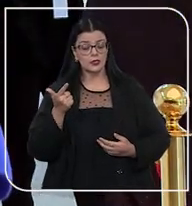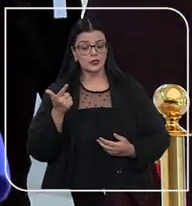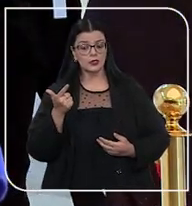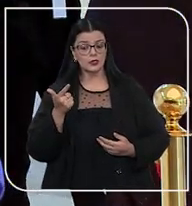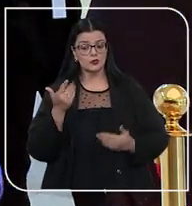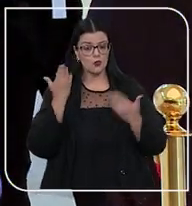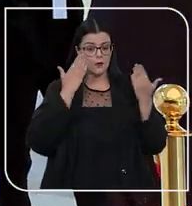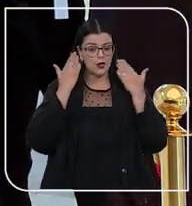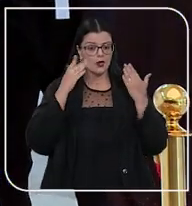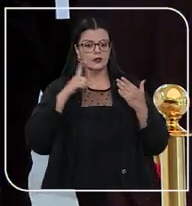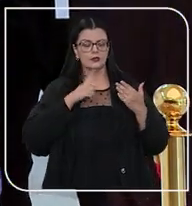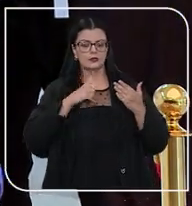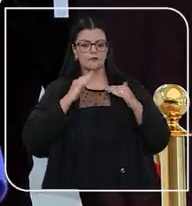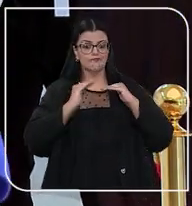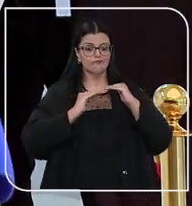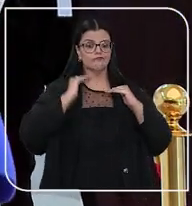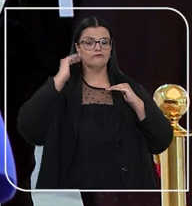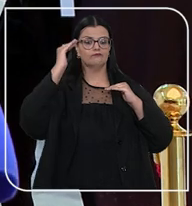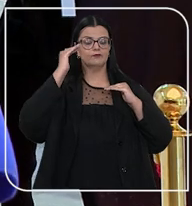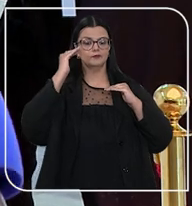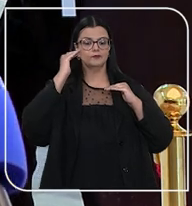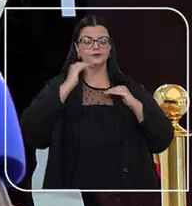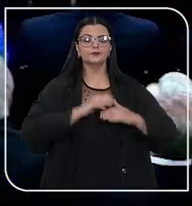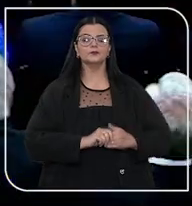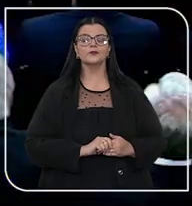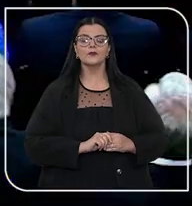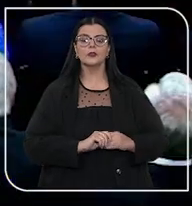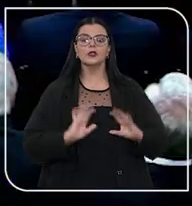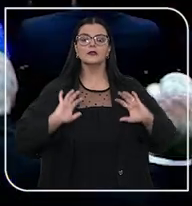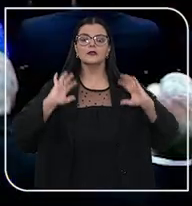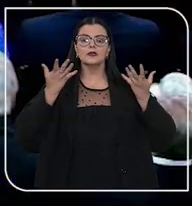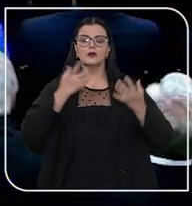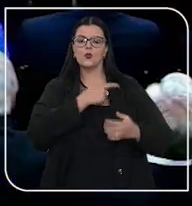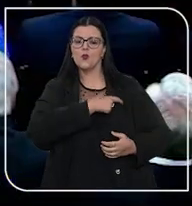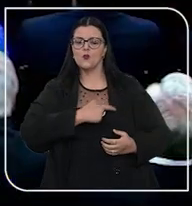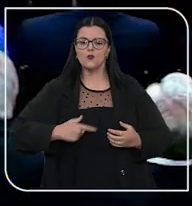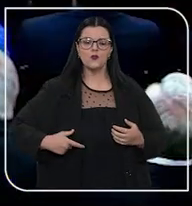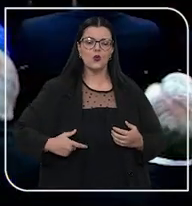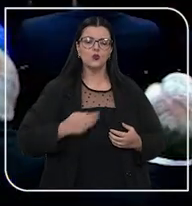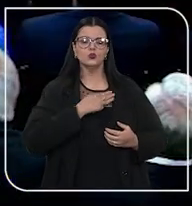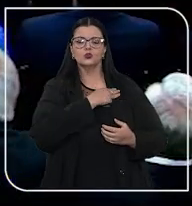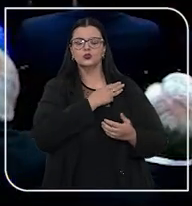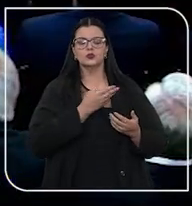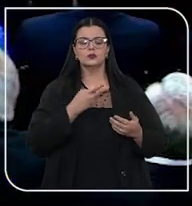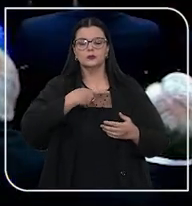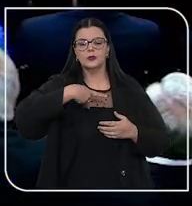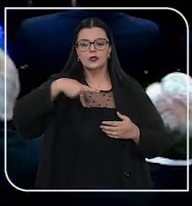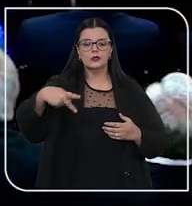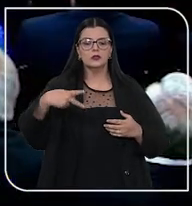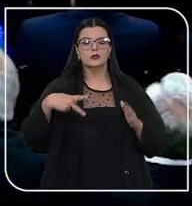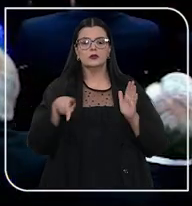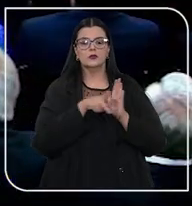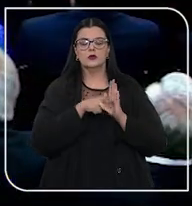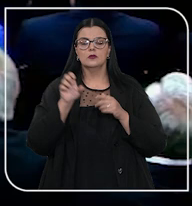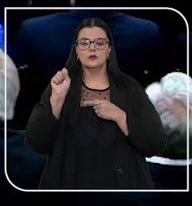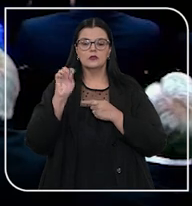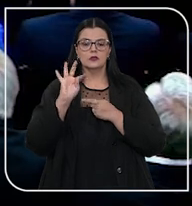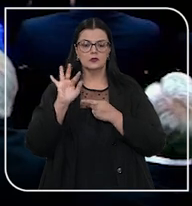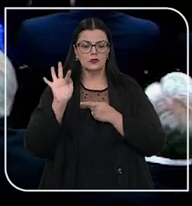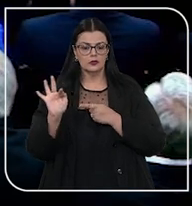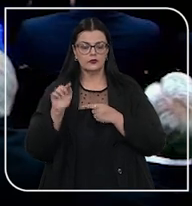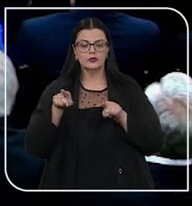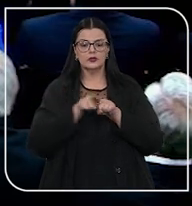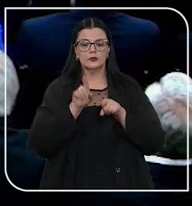nós temos é um grau de judicialização muito elevado. A cerimônia de posse foi conduzida pelo presidente do Supremo